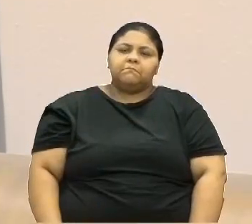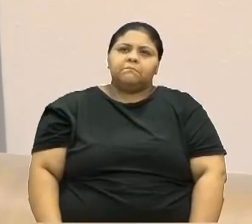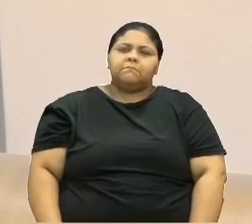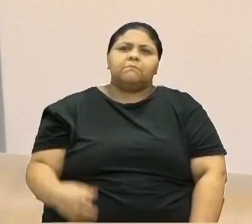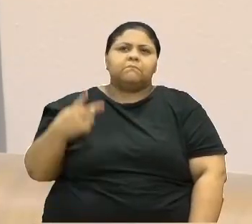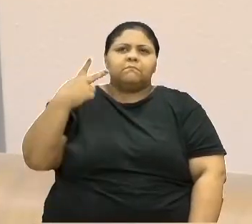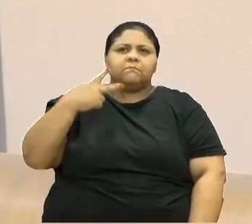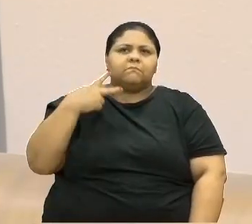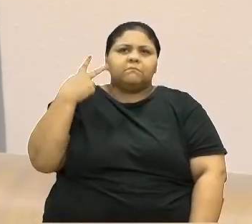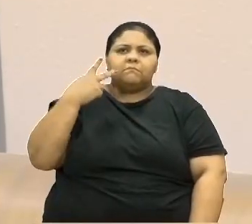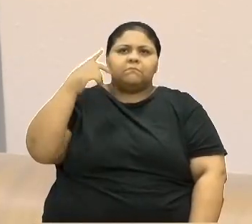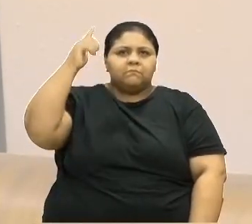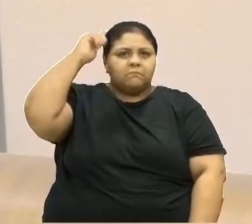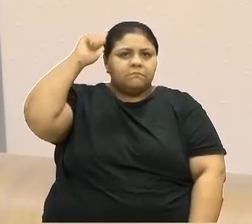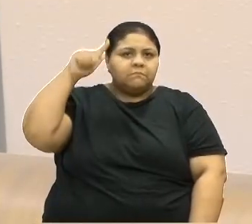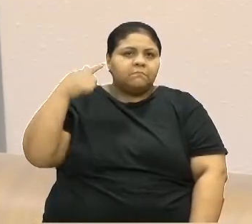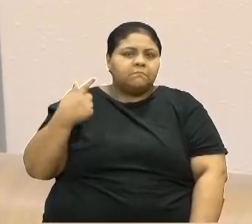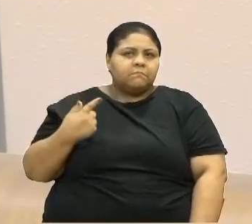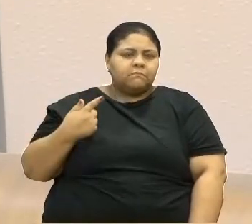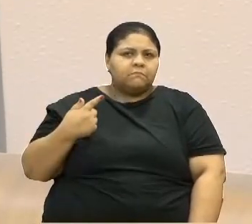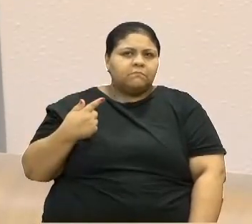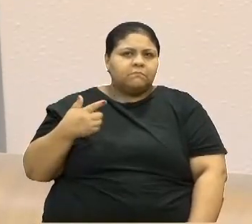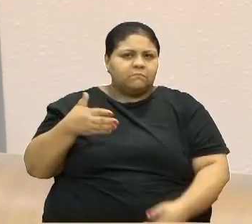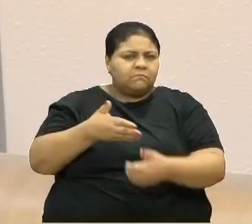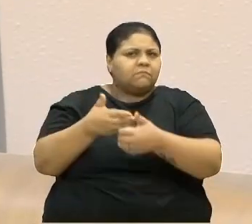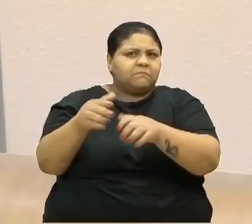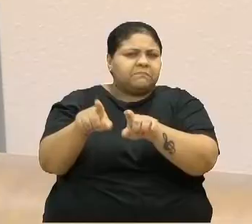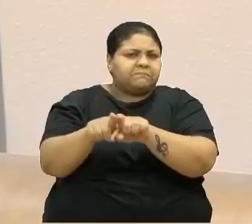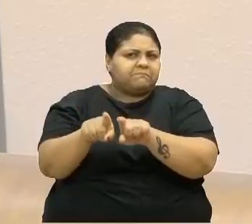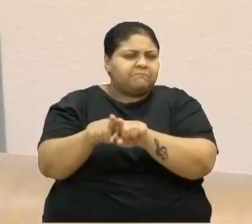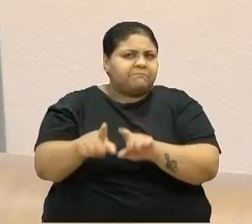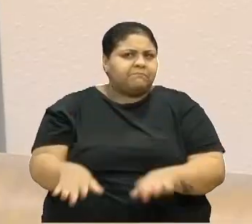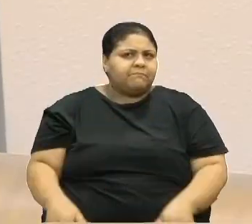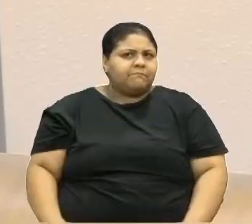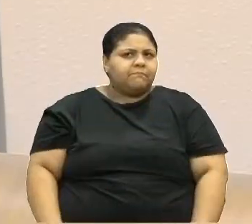Presente. Vereadora Gladys Frisso, talvez nos acompanhe remotamente?